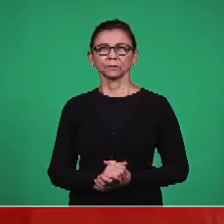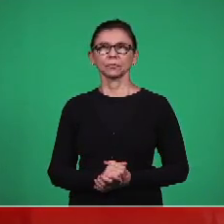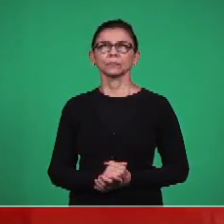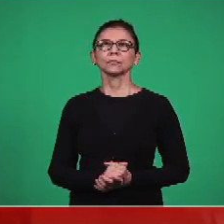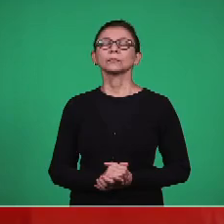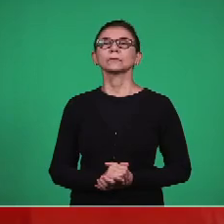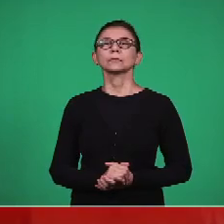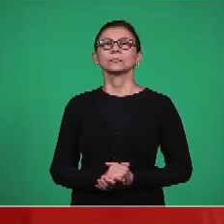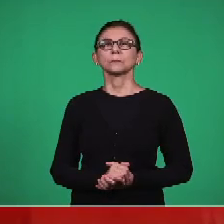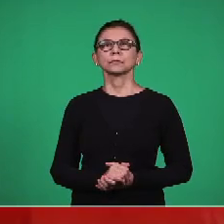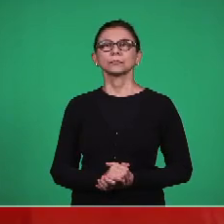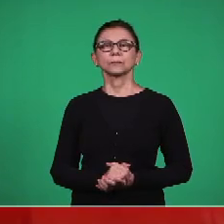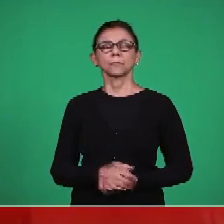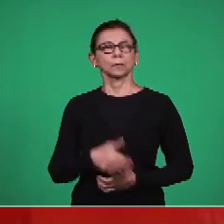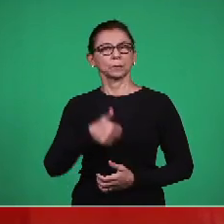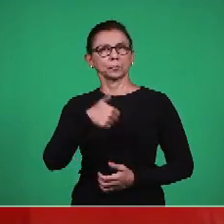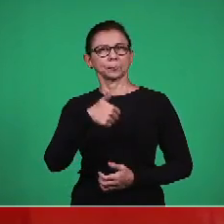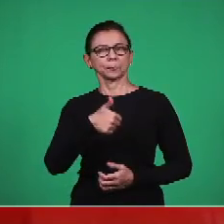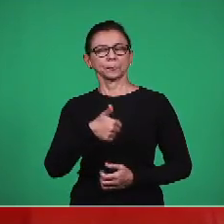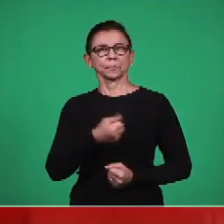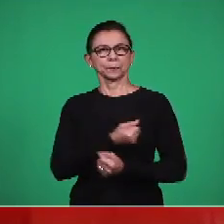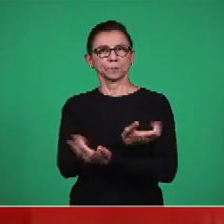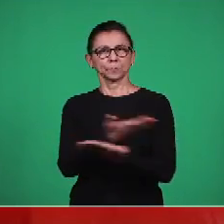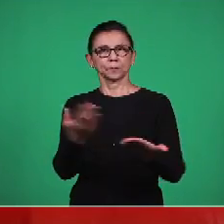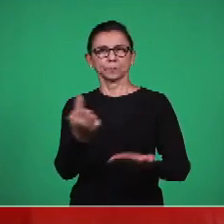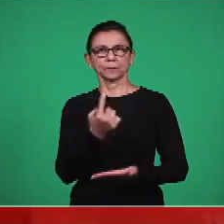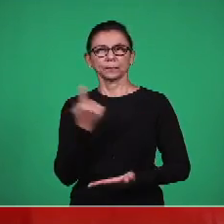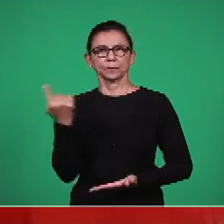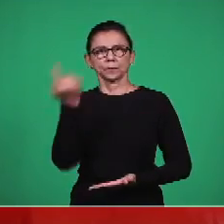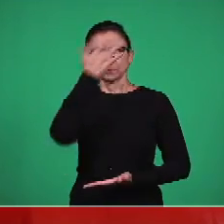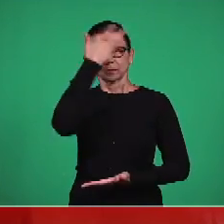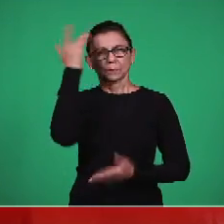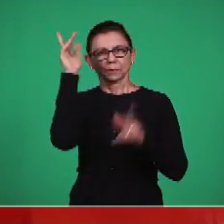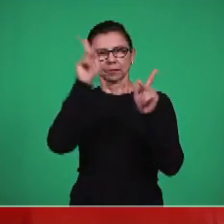Em primeiro lugar, eu quero saudar a todos com a paz do Senhor.